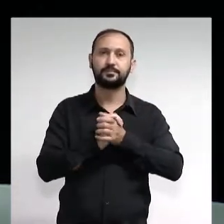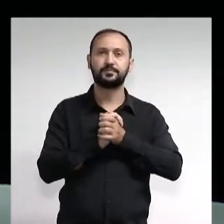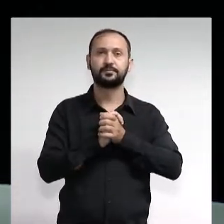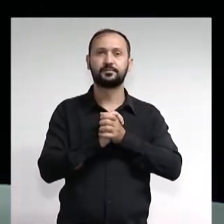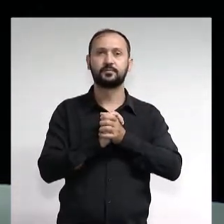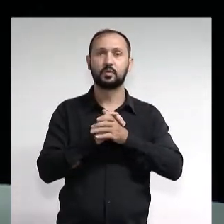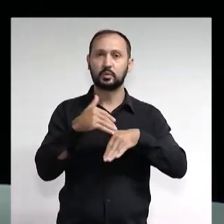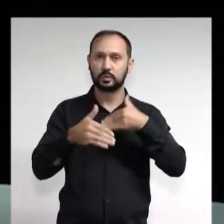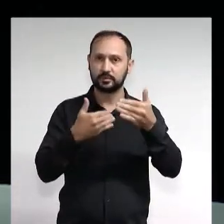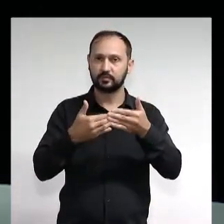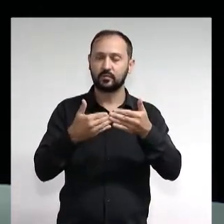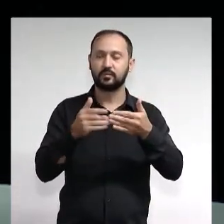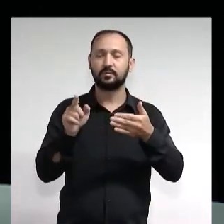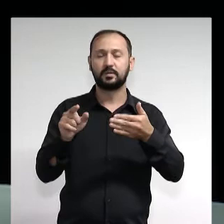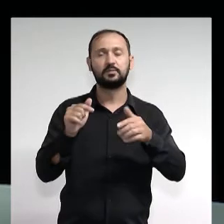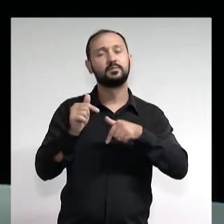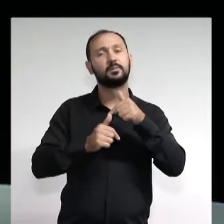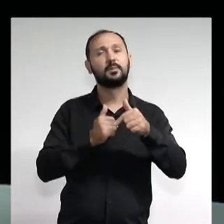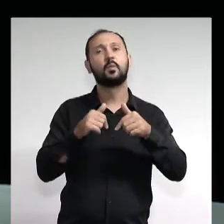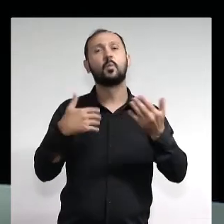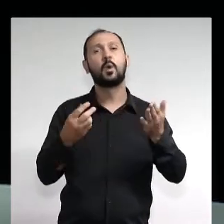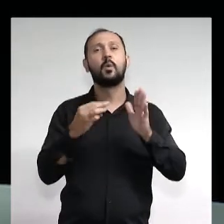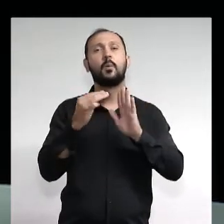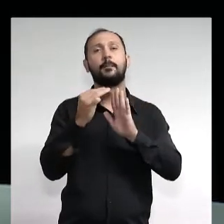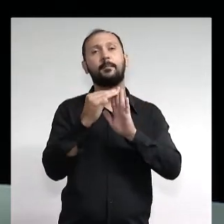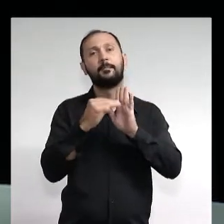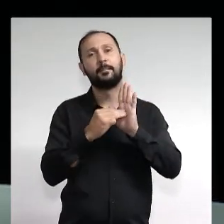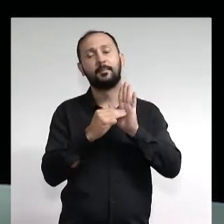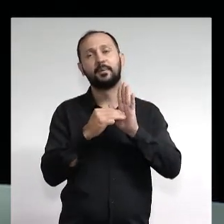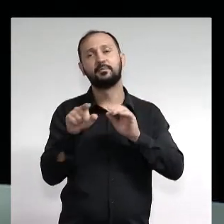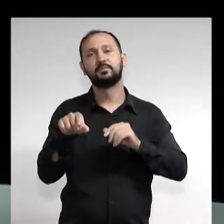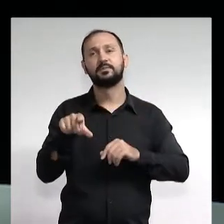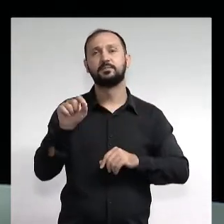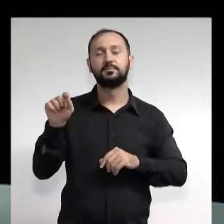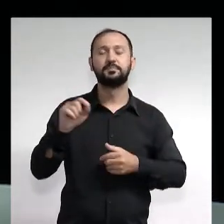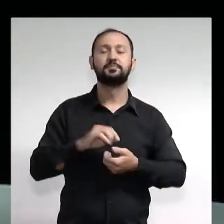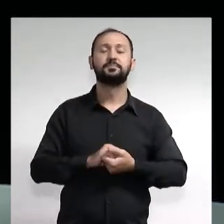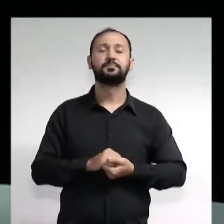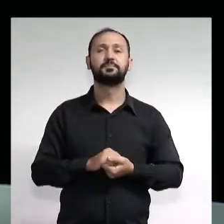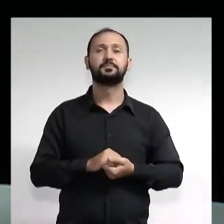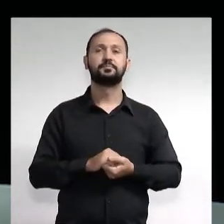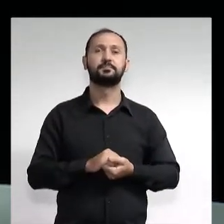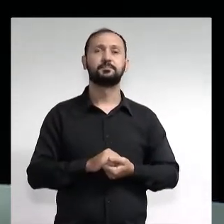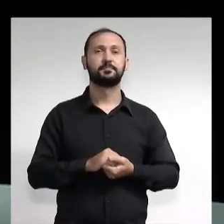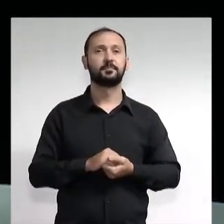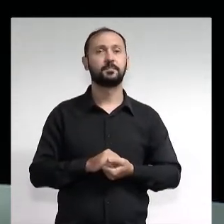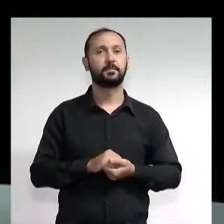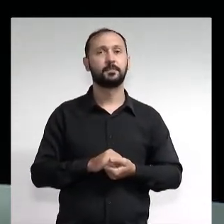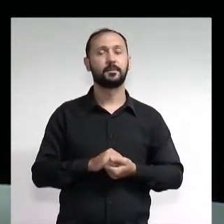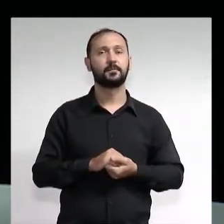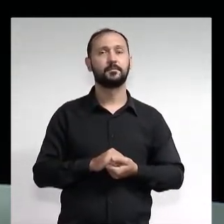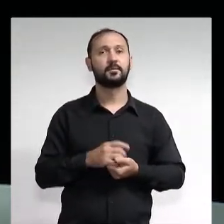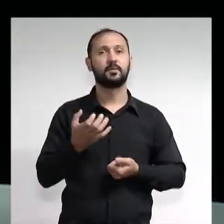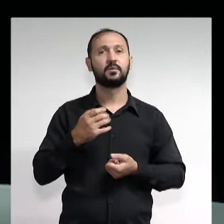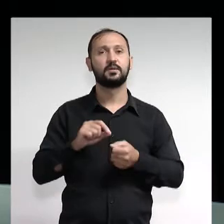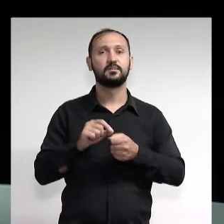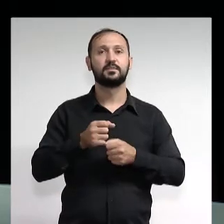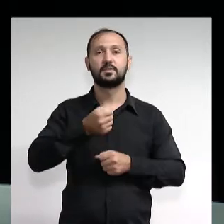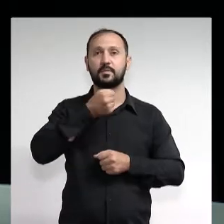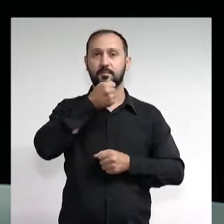vai conduzir os trabalhos. No desenvolvimento do trabalho da senhora, por quais métodos a senhora